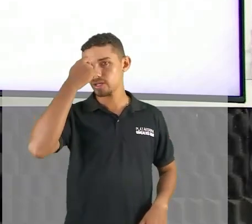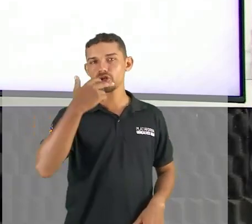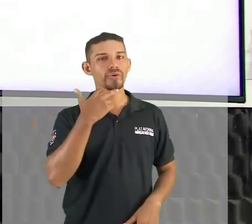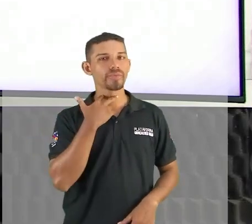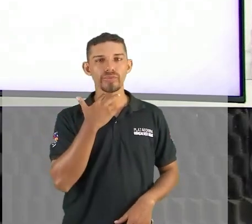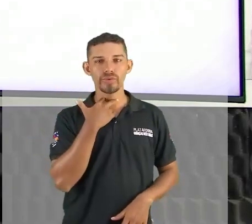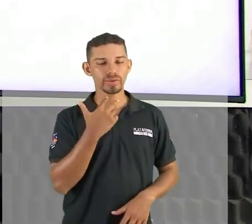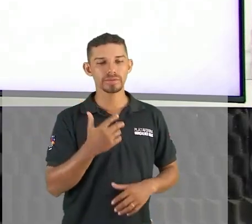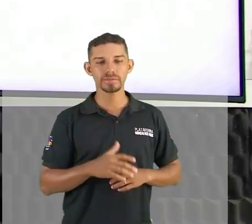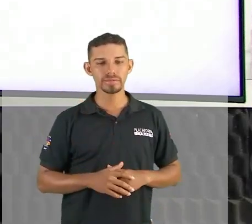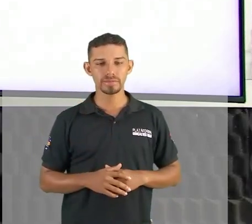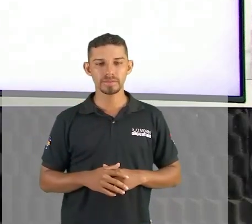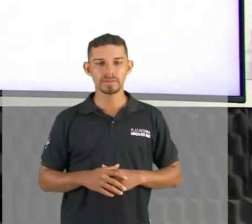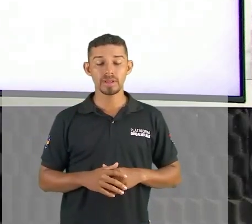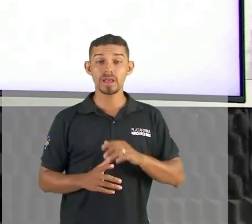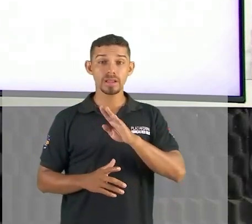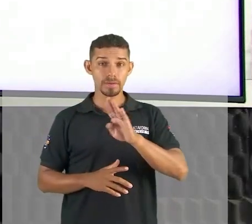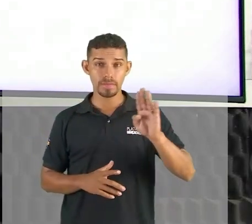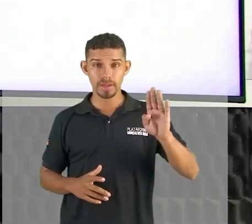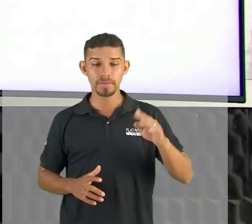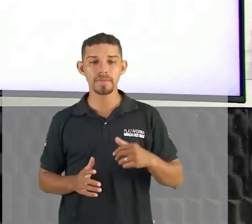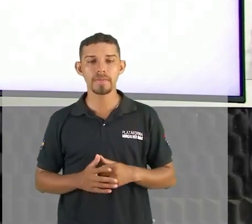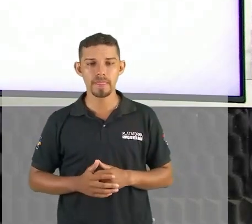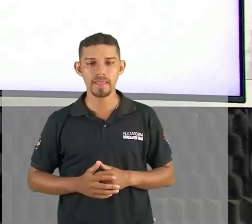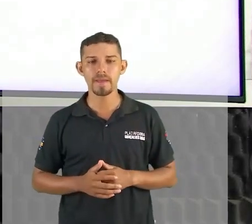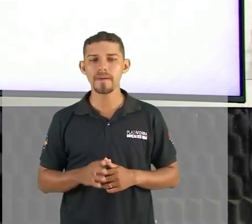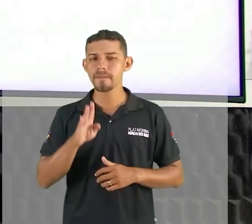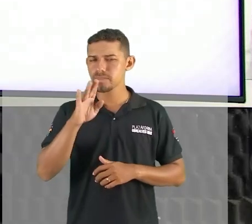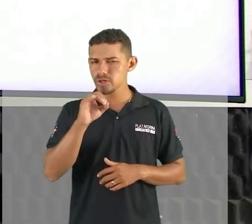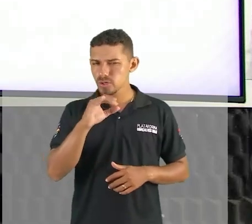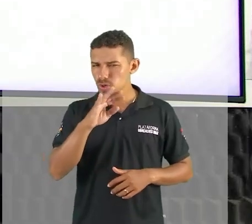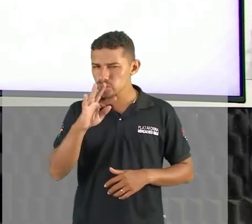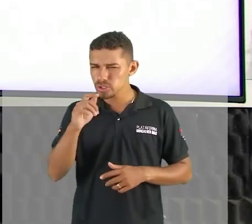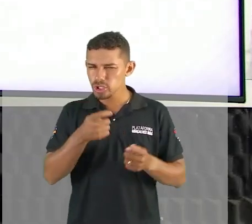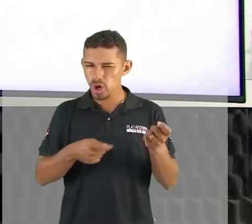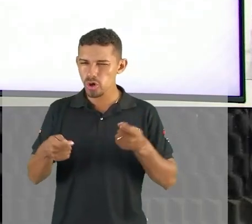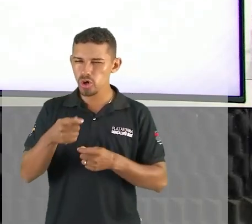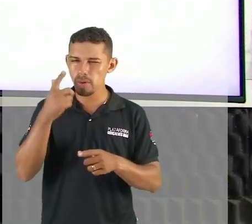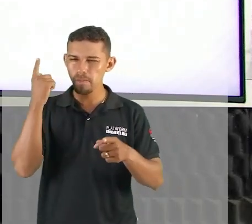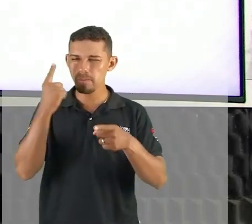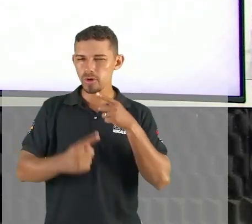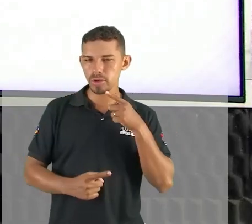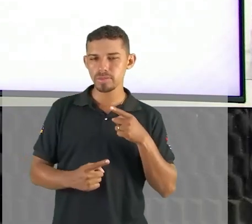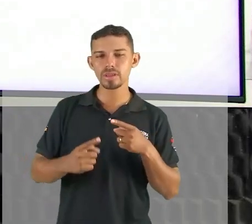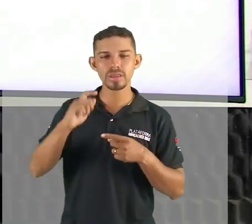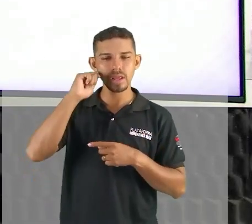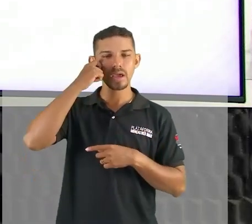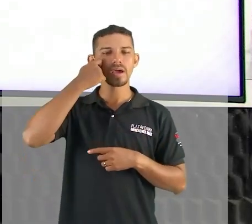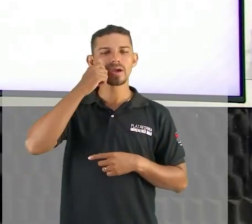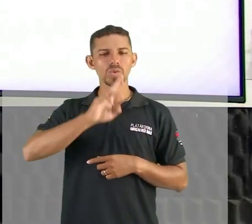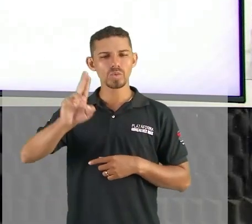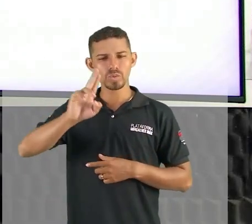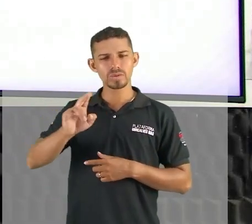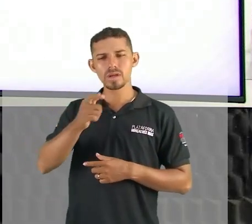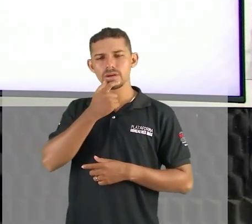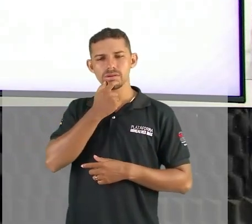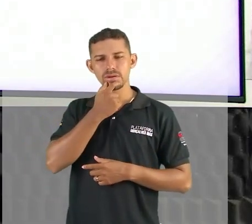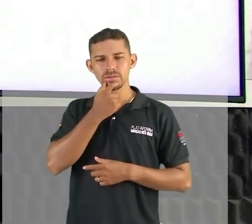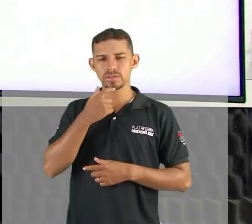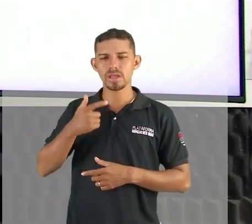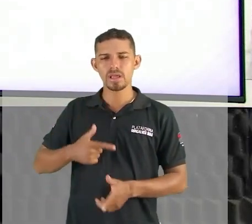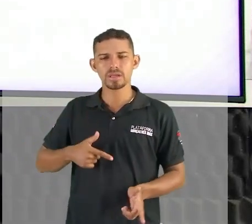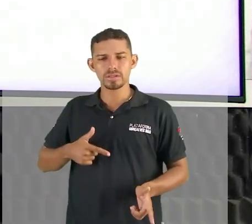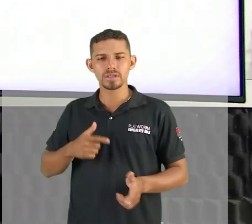estar em qualquer lugar. Letra B, boicote econômico proibindo os negros de consumir produtos ingleses sem resistência